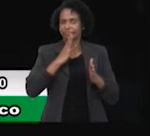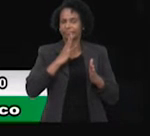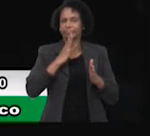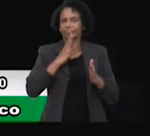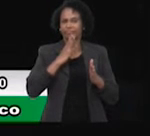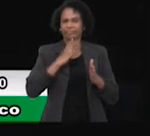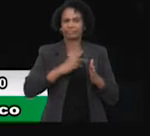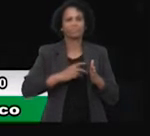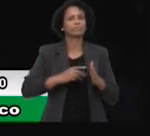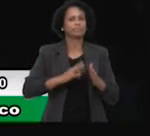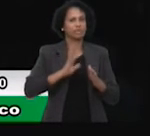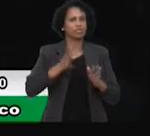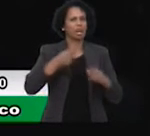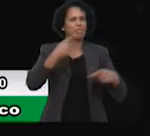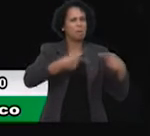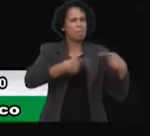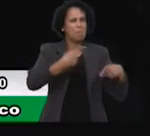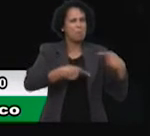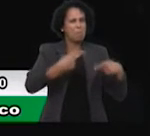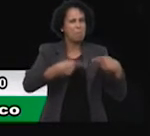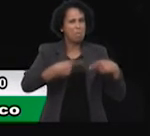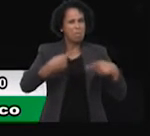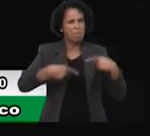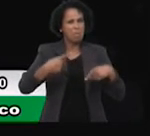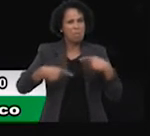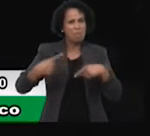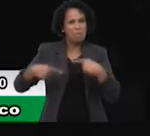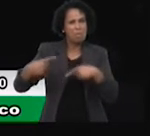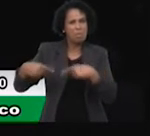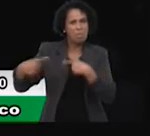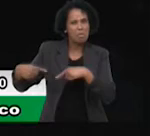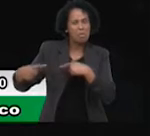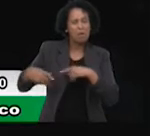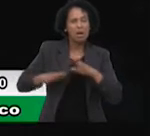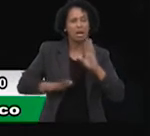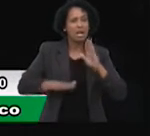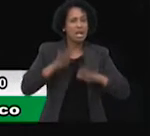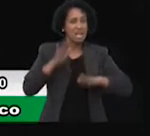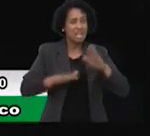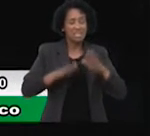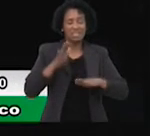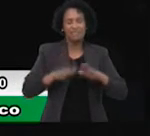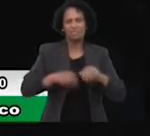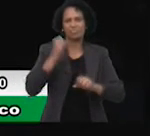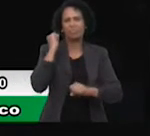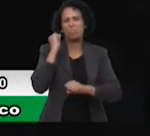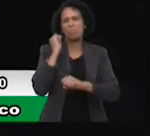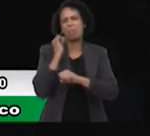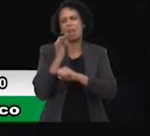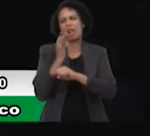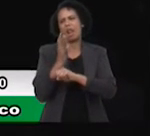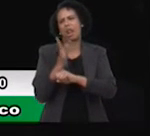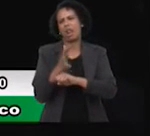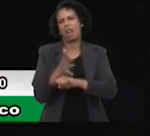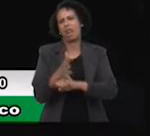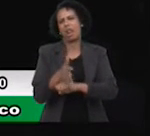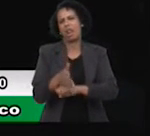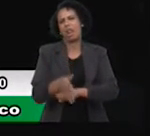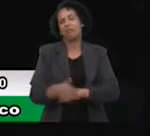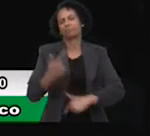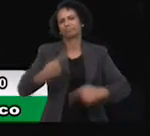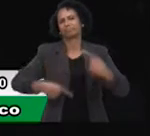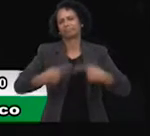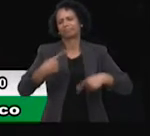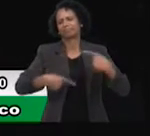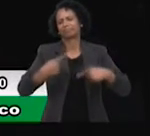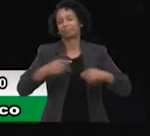de discussão, muitas vezes até de madrugada, mas sempre com o